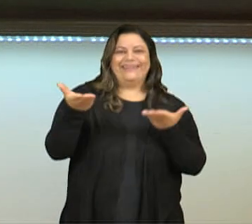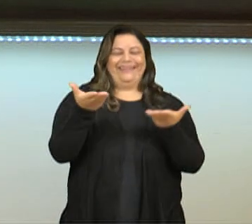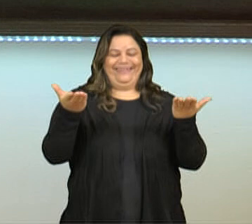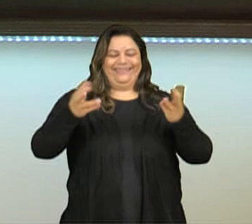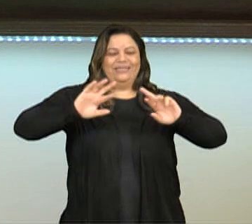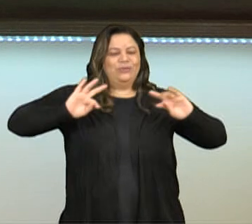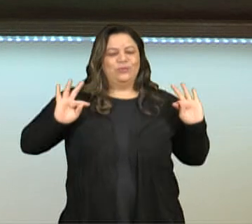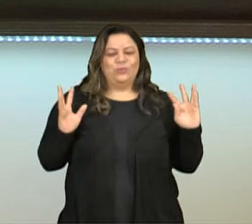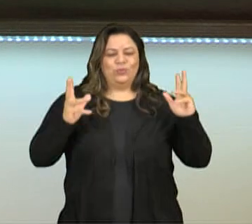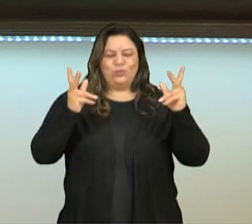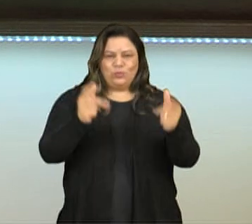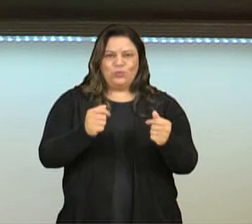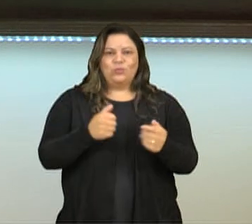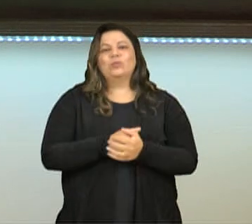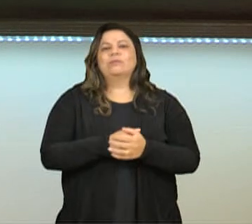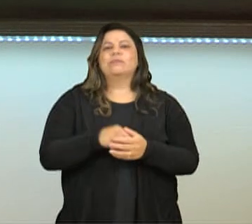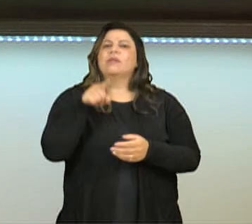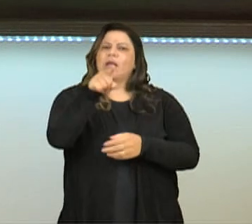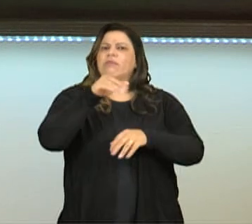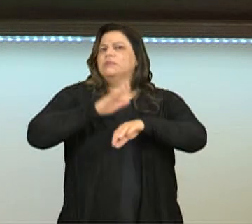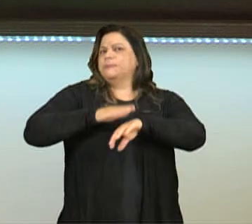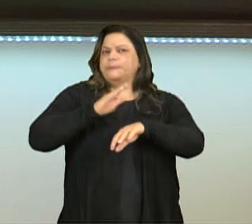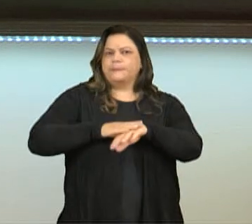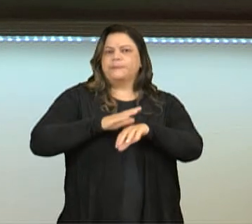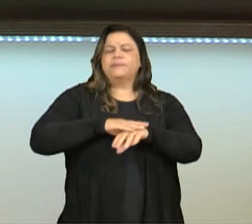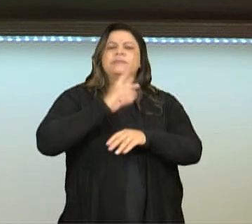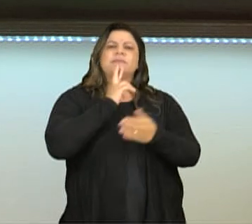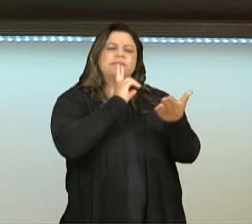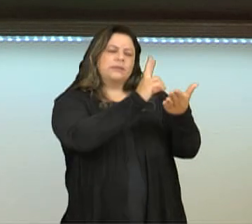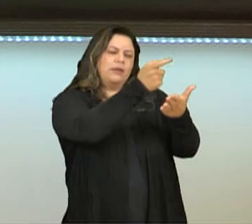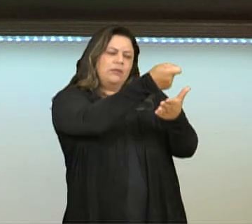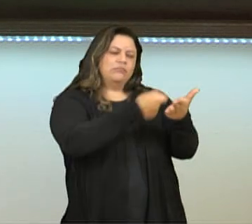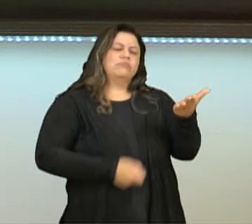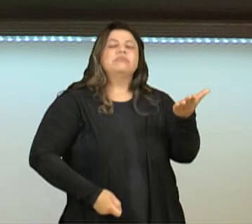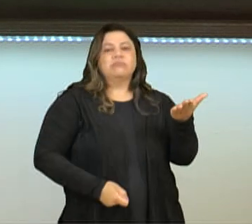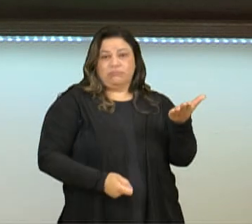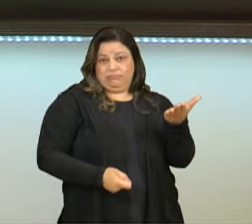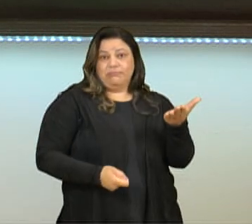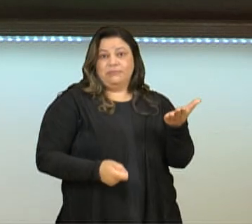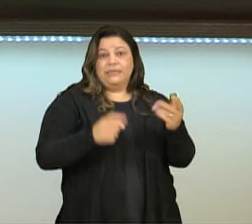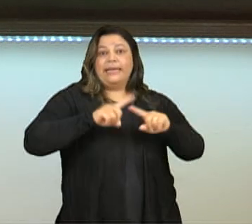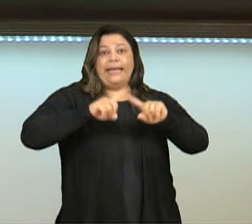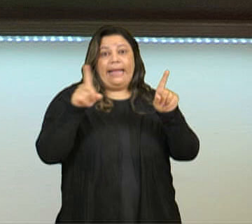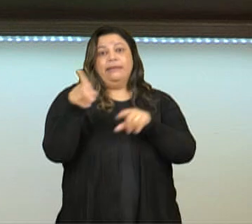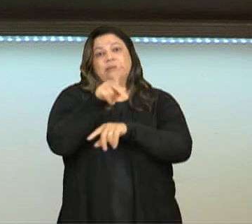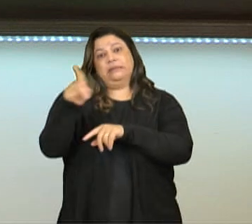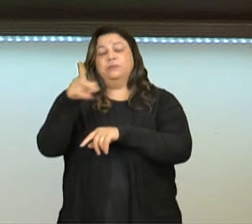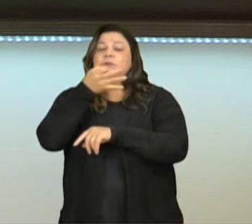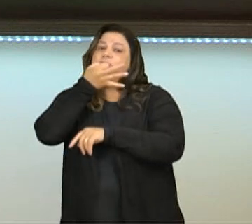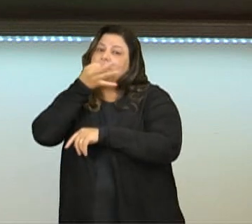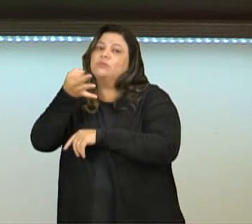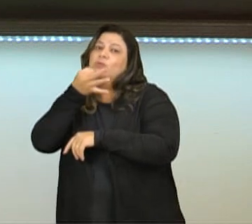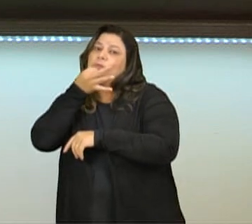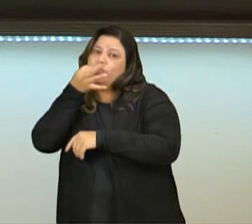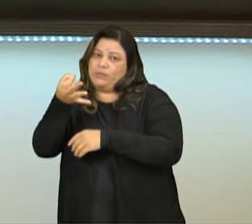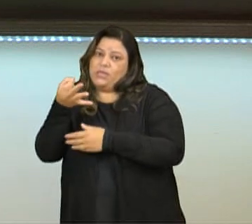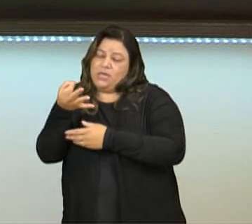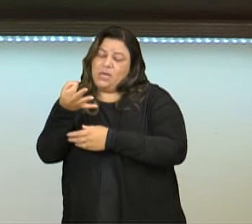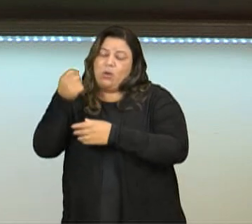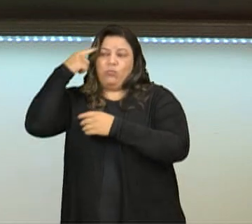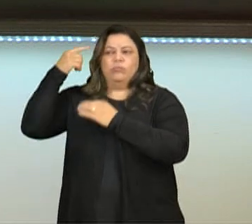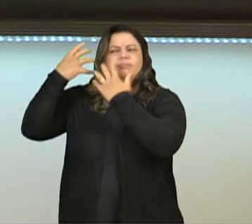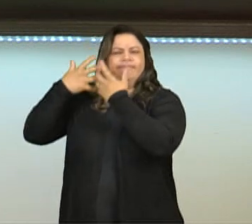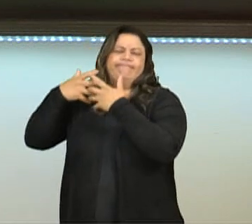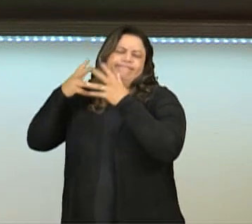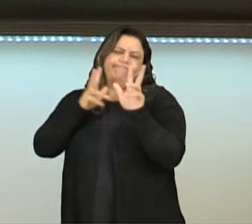que vocês escrevem a resposta, vocês escrevem com as palavras de vocês, mas a maneira que a professora coloca aqui é o mesmo